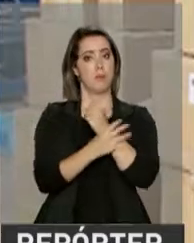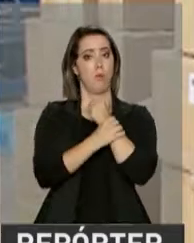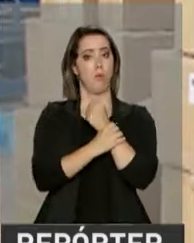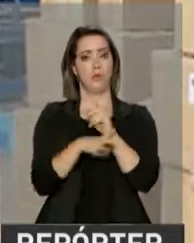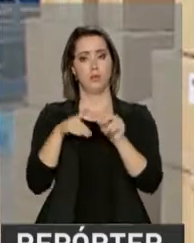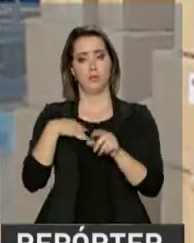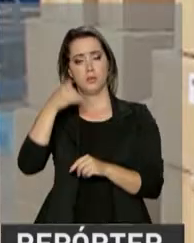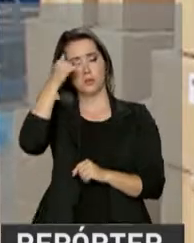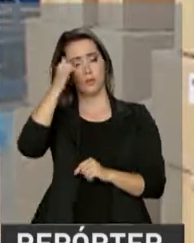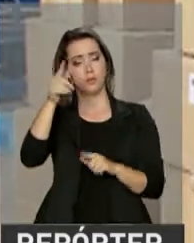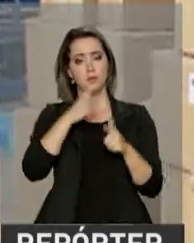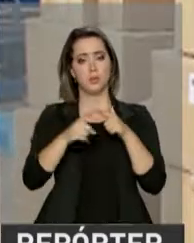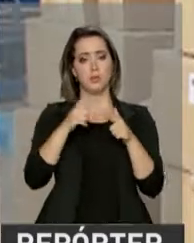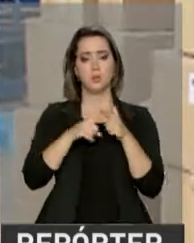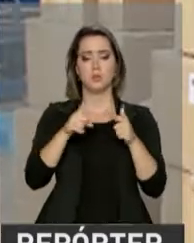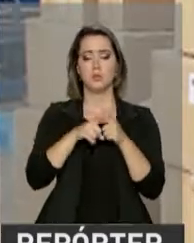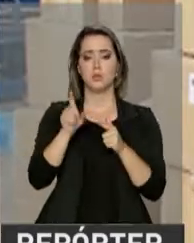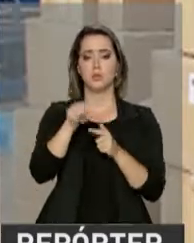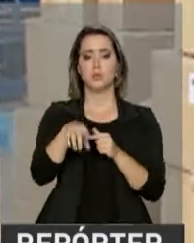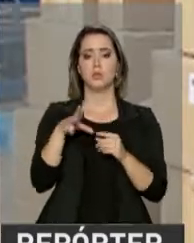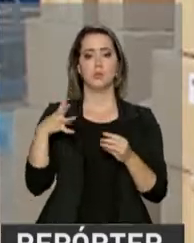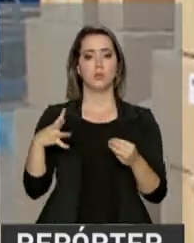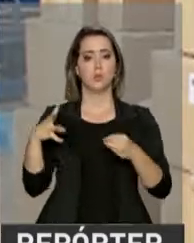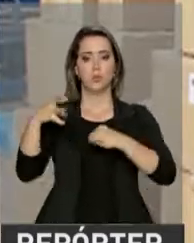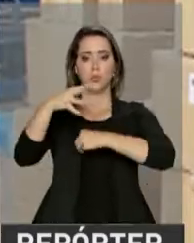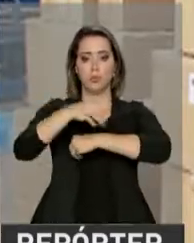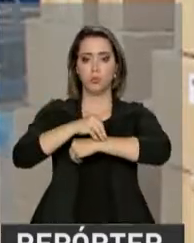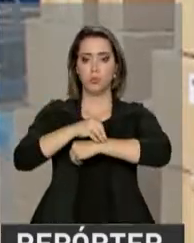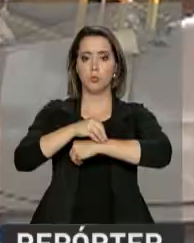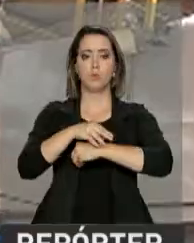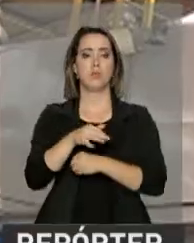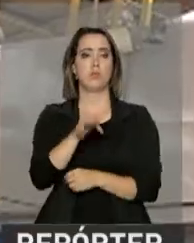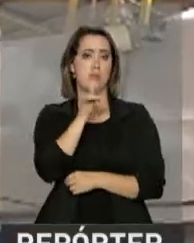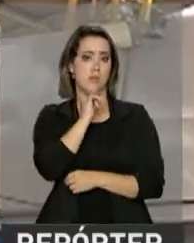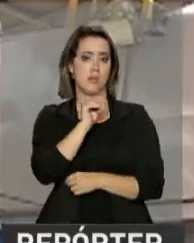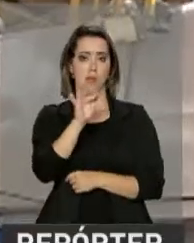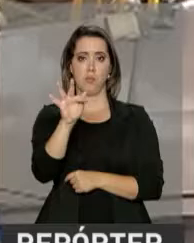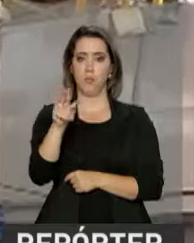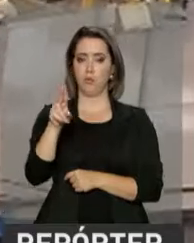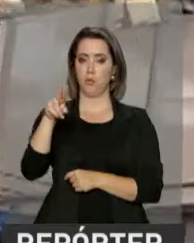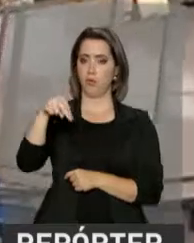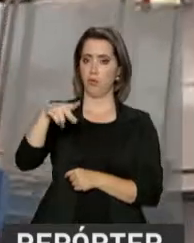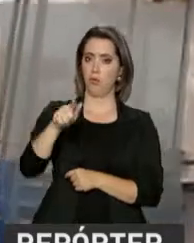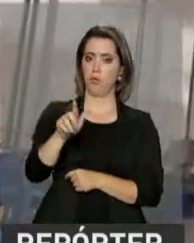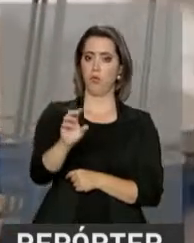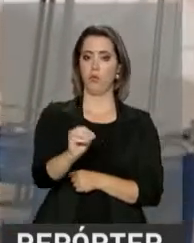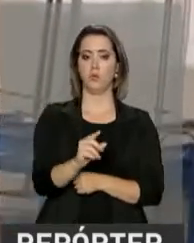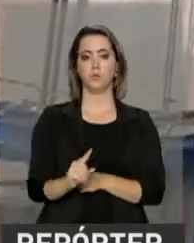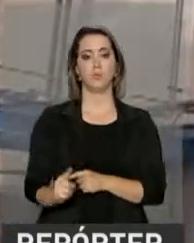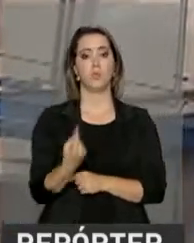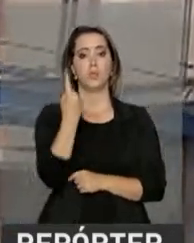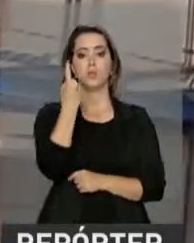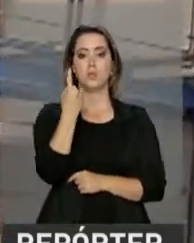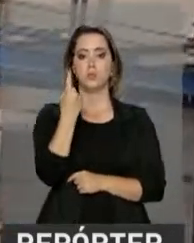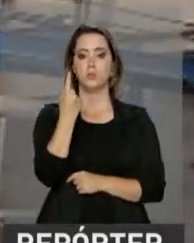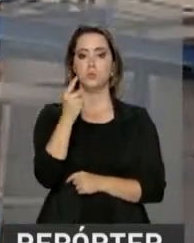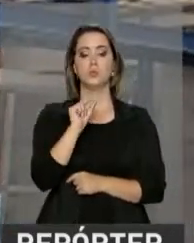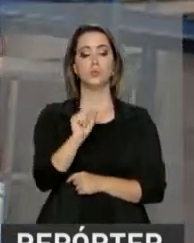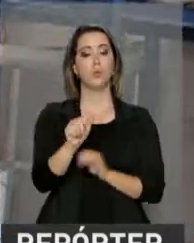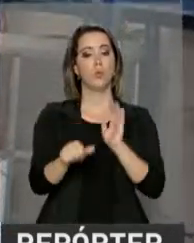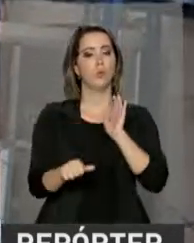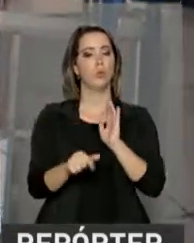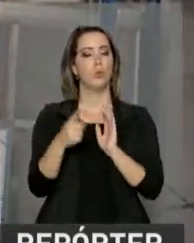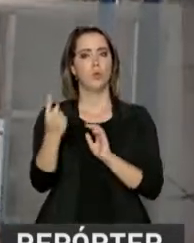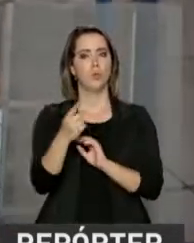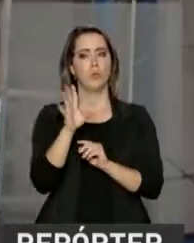evitar os problemas as consequências e contaminações biológicos como o fungo este é o único radiador de raios gama utilizado para o tratamento